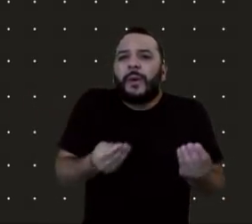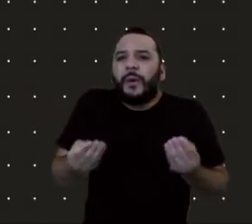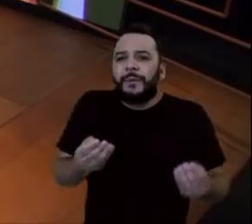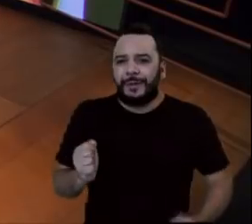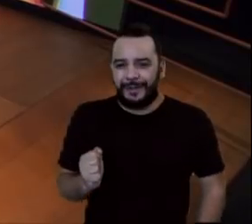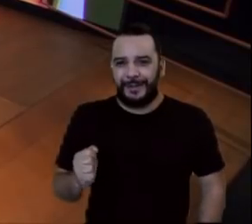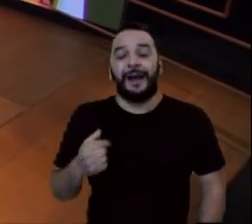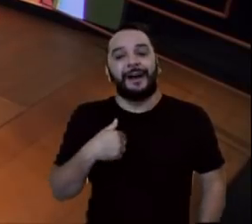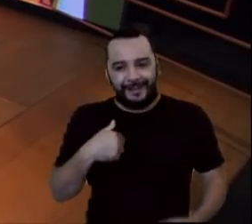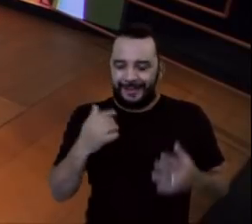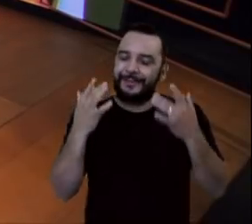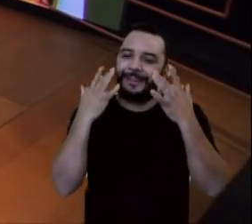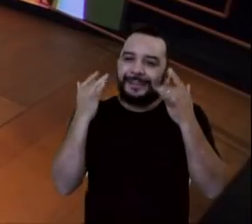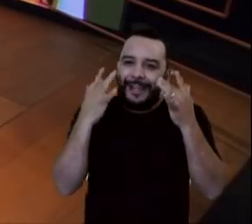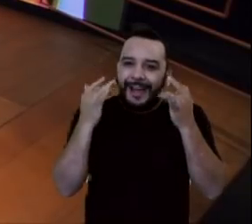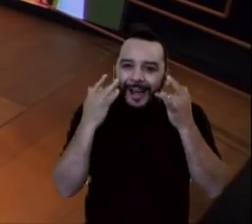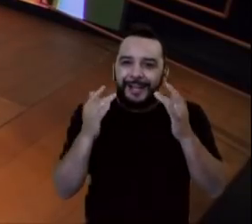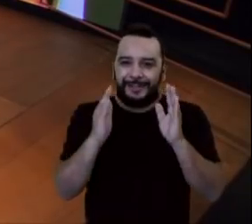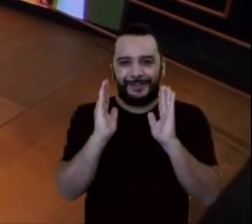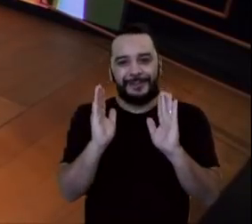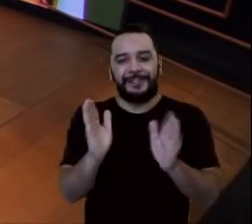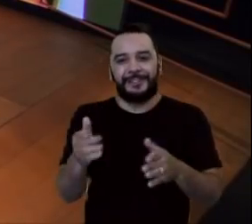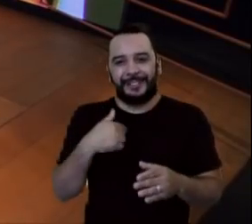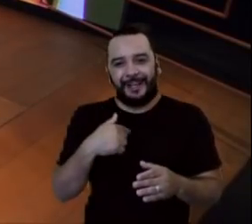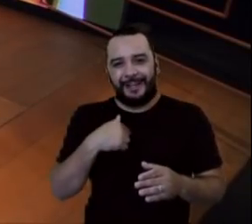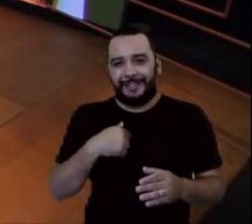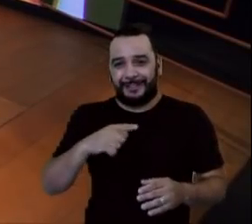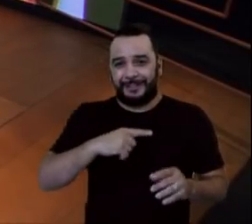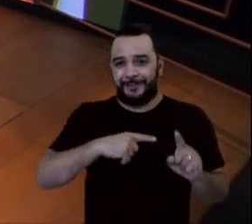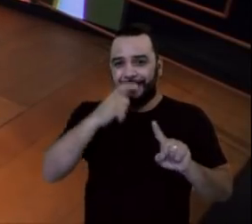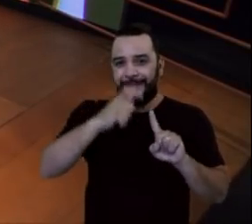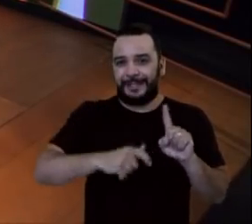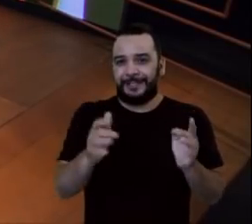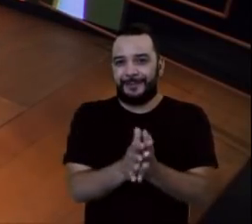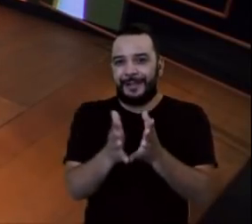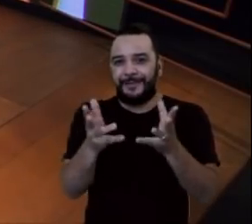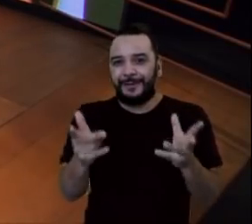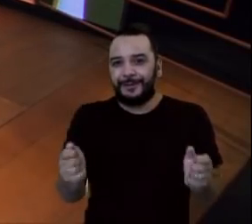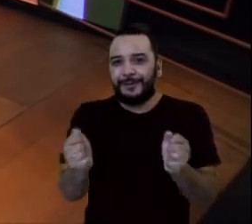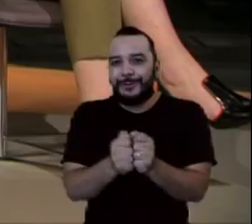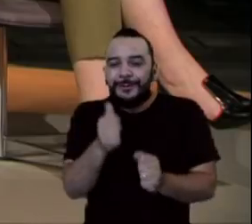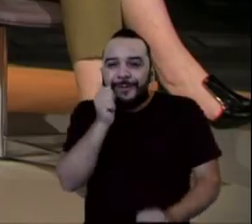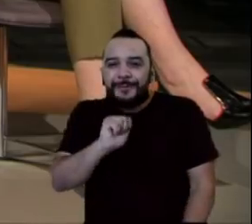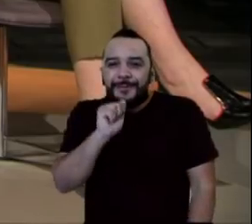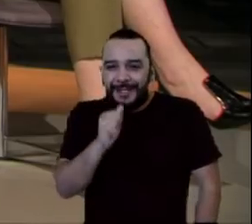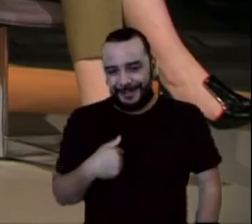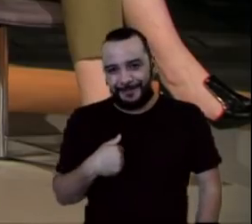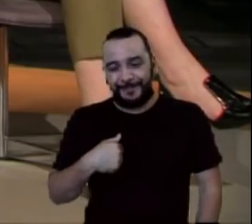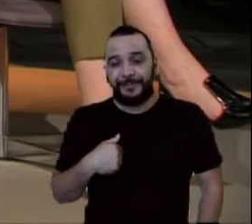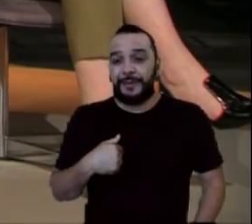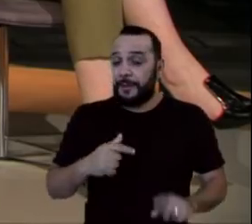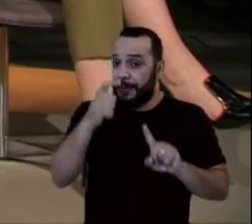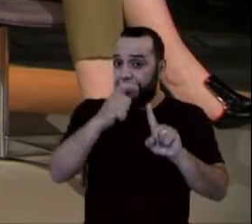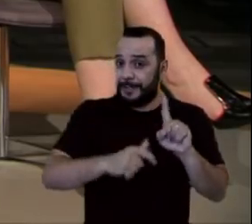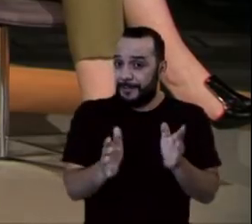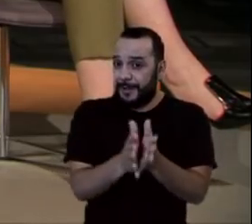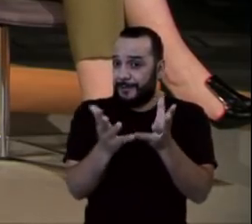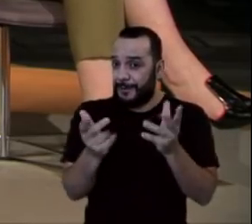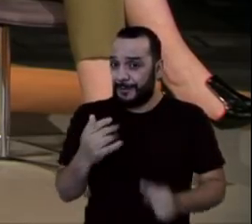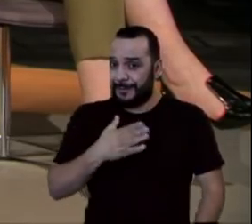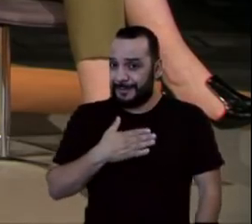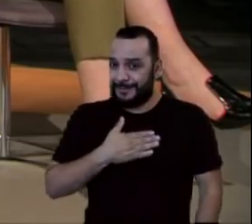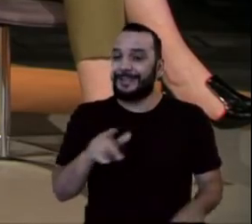chegou essa peça, Os Efeitos do Raio Gama nas Margaridas do Campo, que tinha um personagem maravilhoso para a mamãe, e um personagem